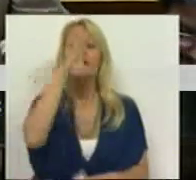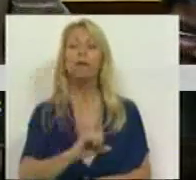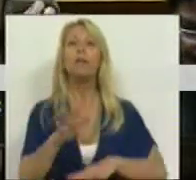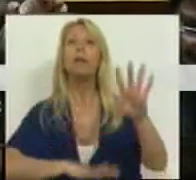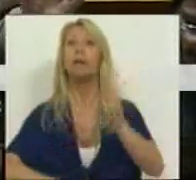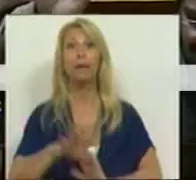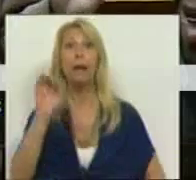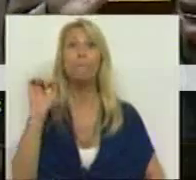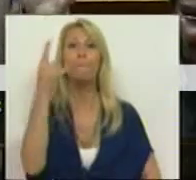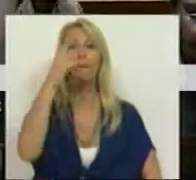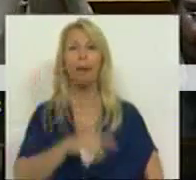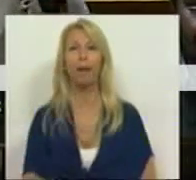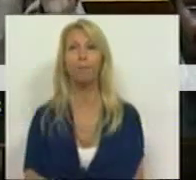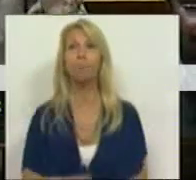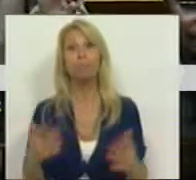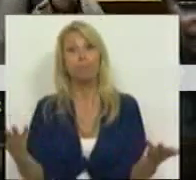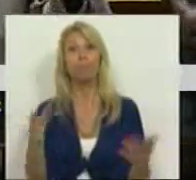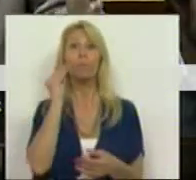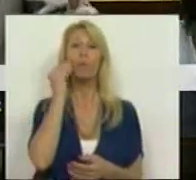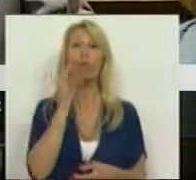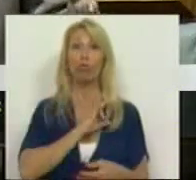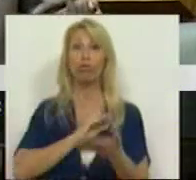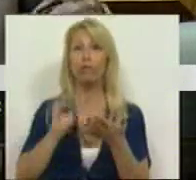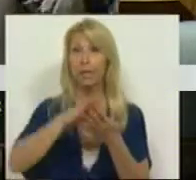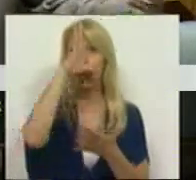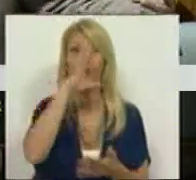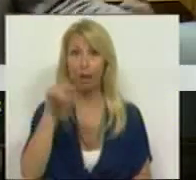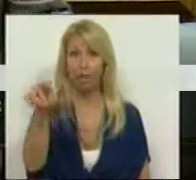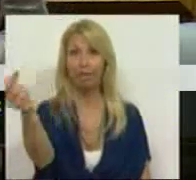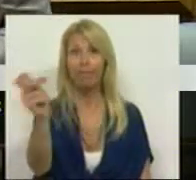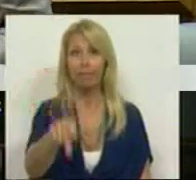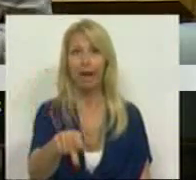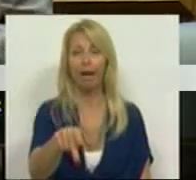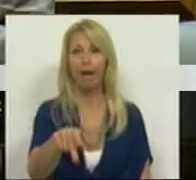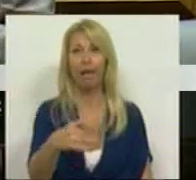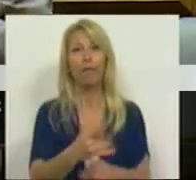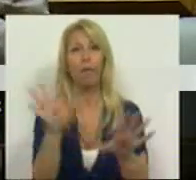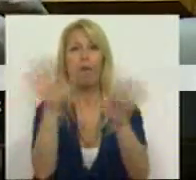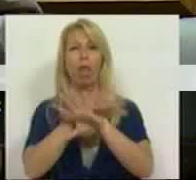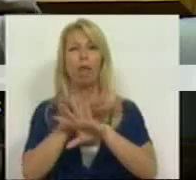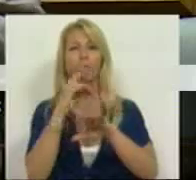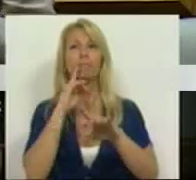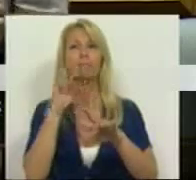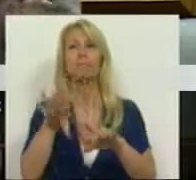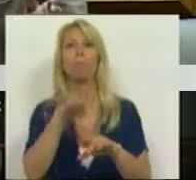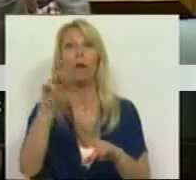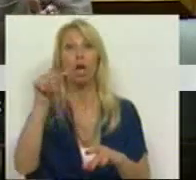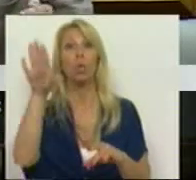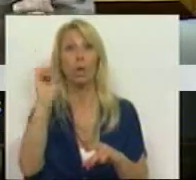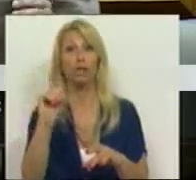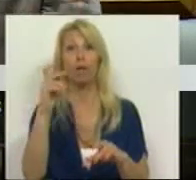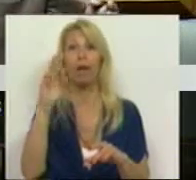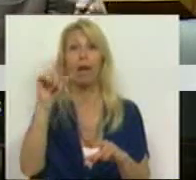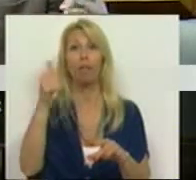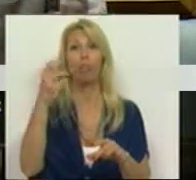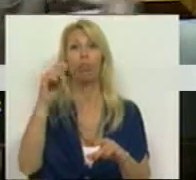delas. E já agora que o Sr. Secretário de Estado está cá para tapar a falta de Maria Luísa Albuquerque, termino, Sr.